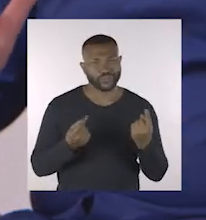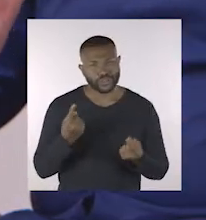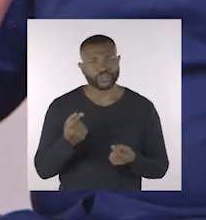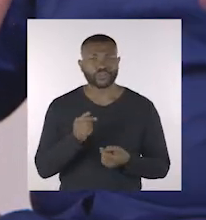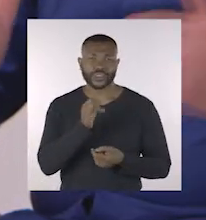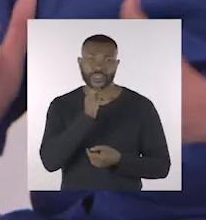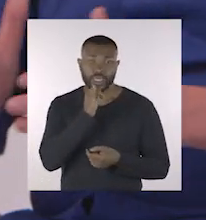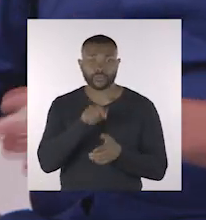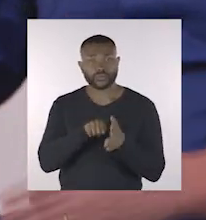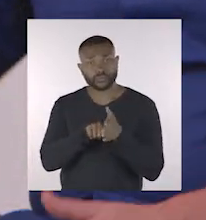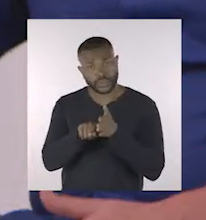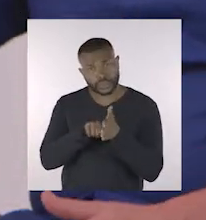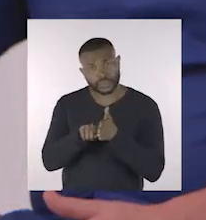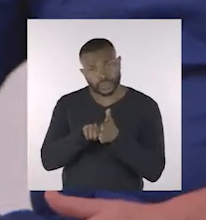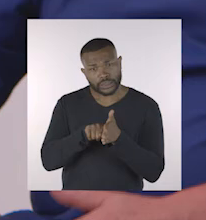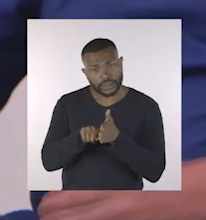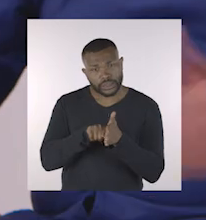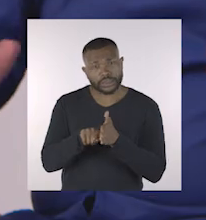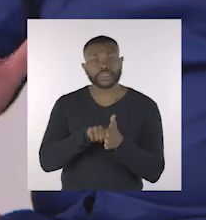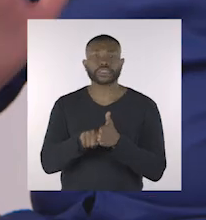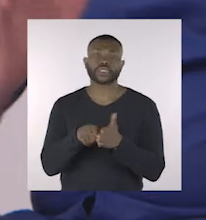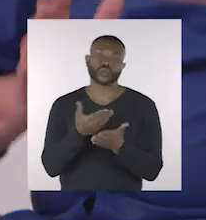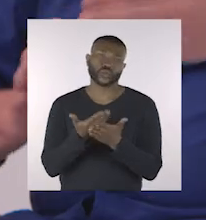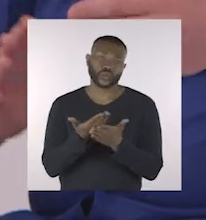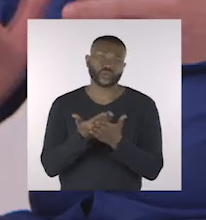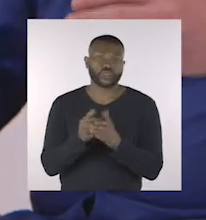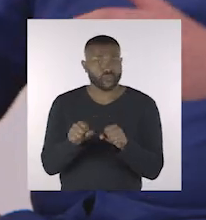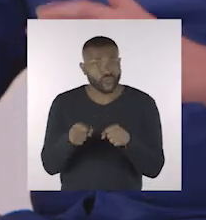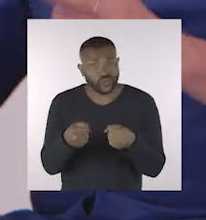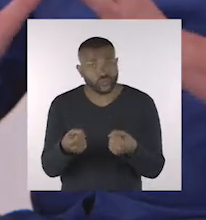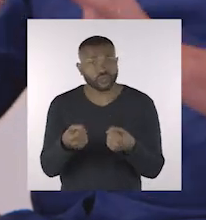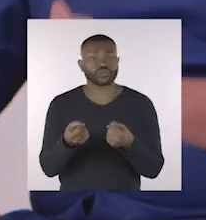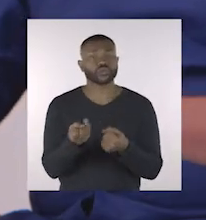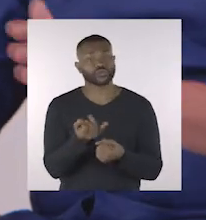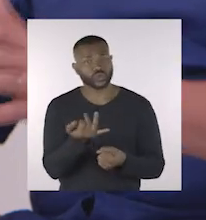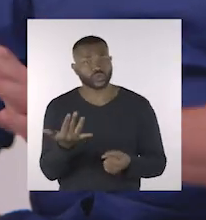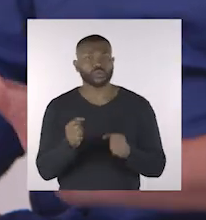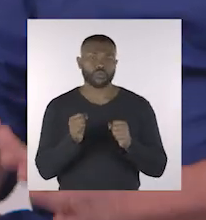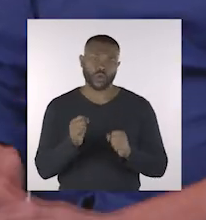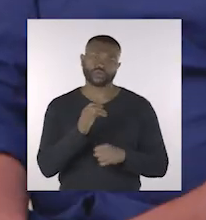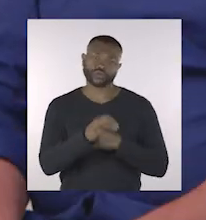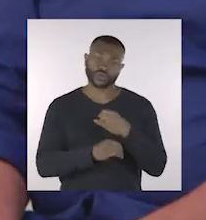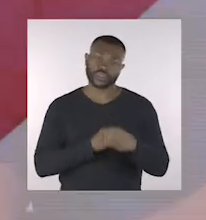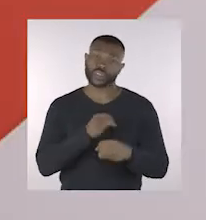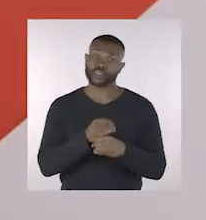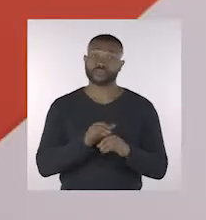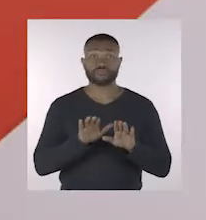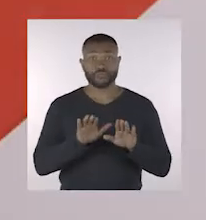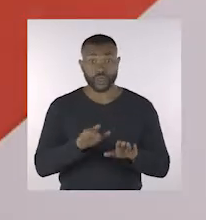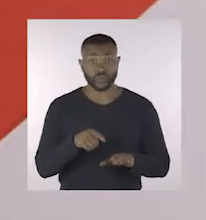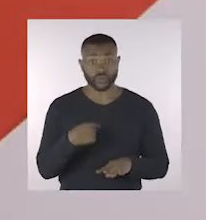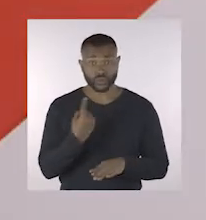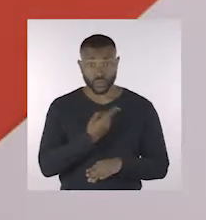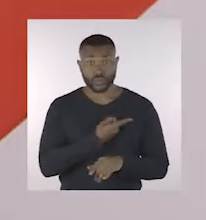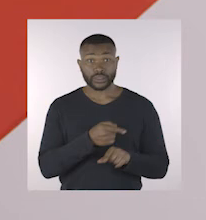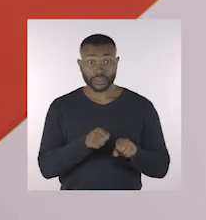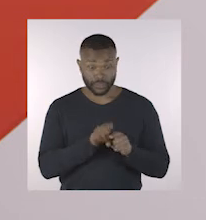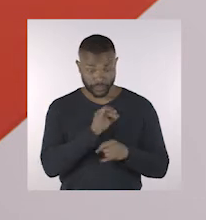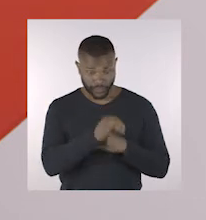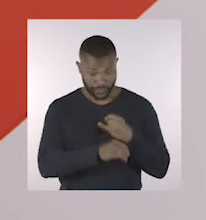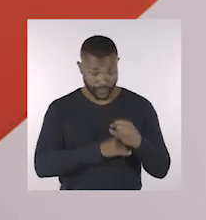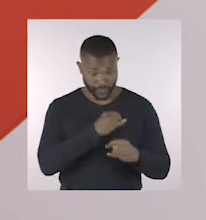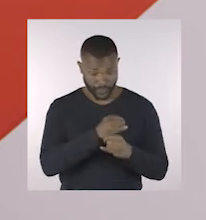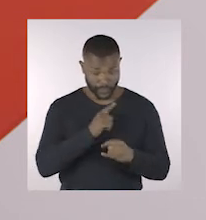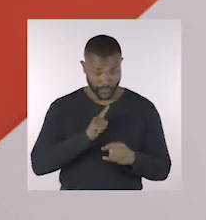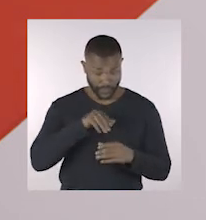ter eventualmente fazer para para fazer pesquisa a reforço escolar é uma algumas coisas podem ser online mas em